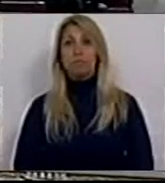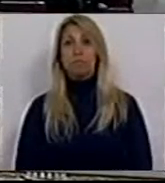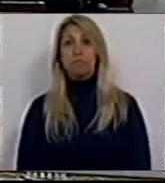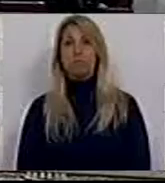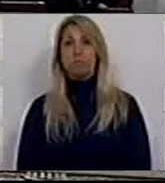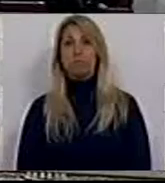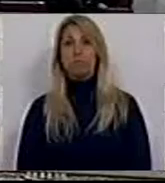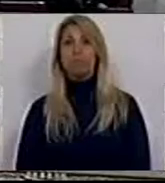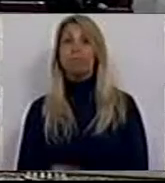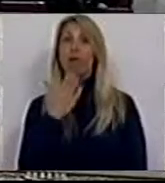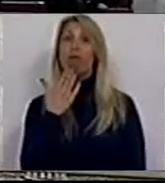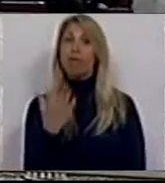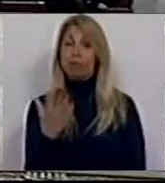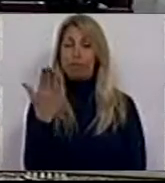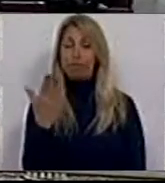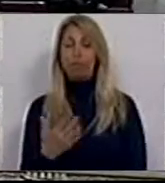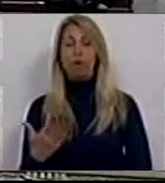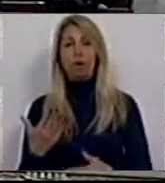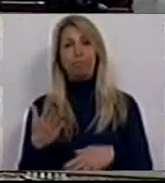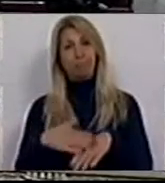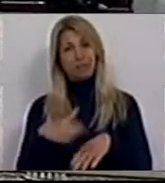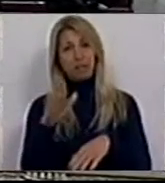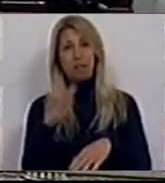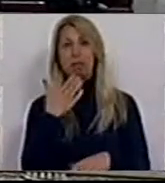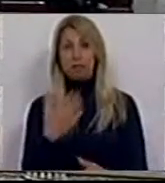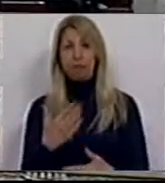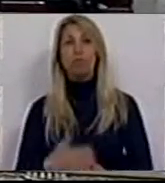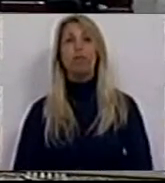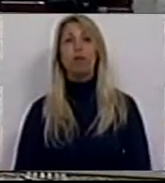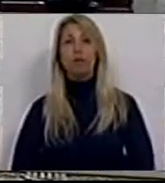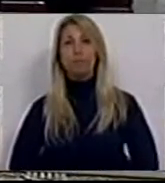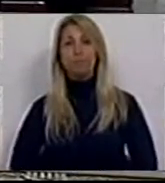manifestar faz favor de sair faz favor